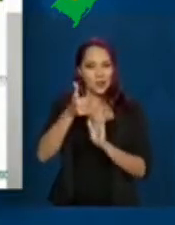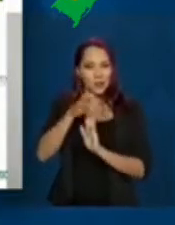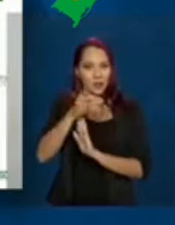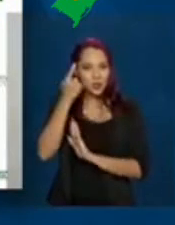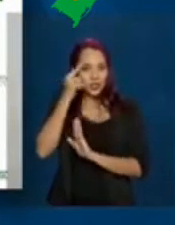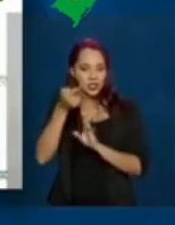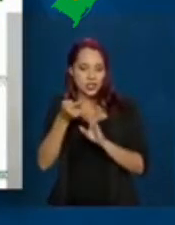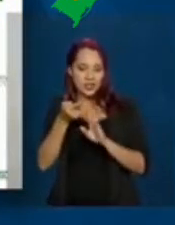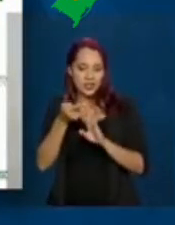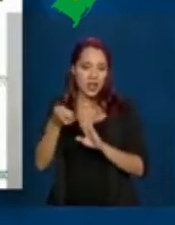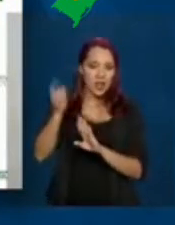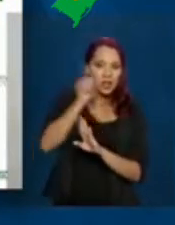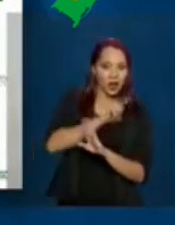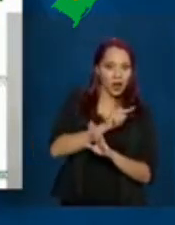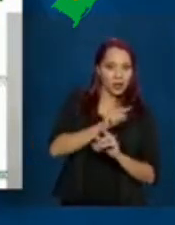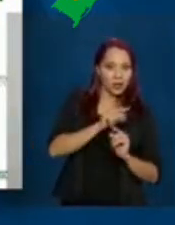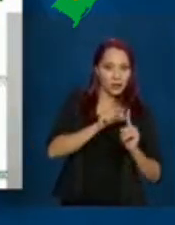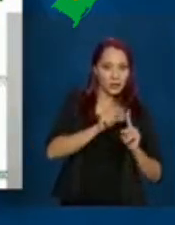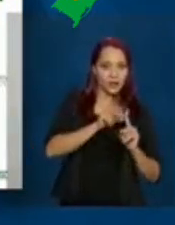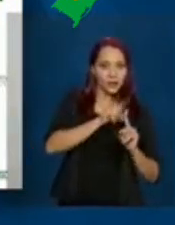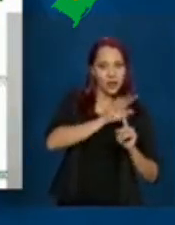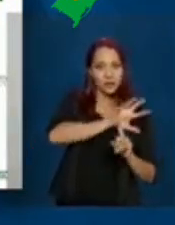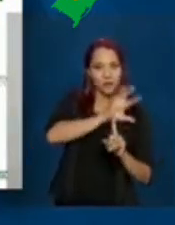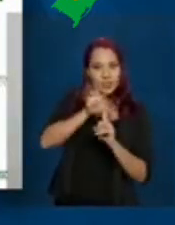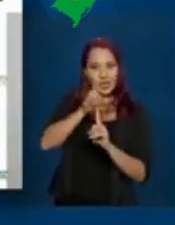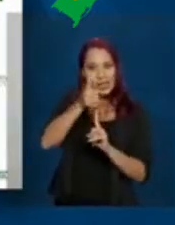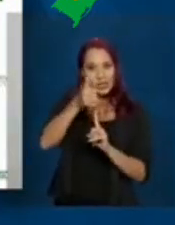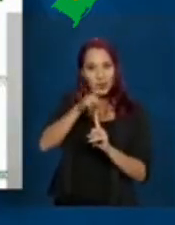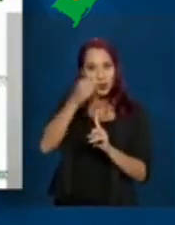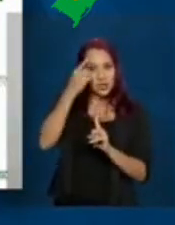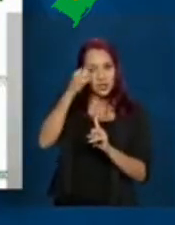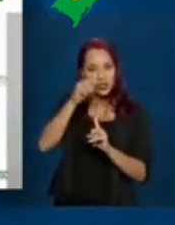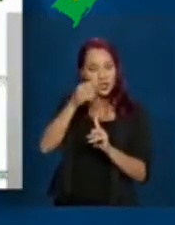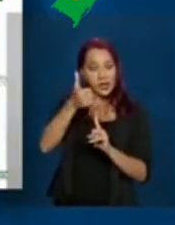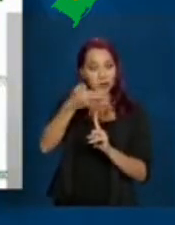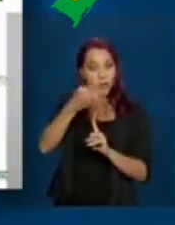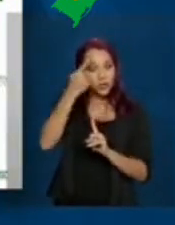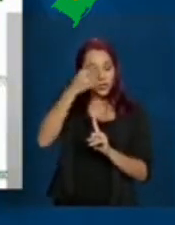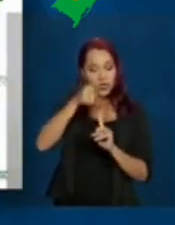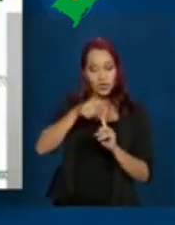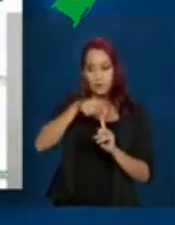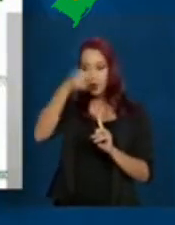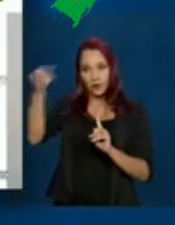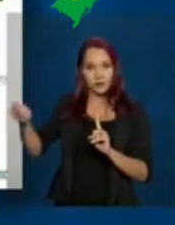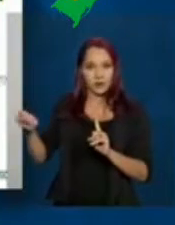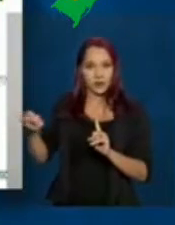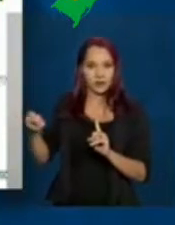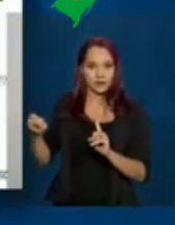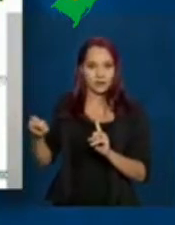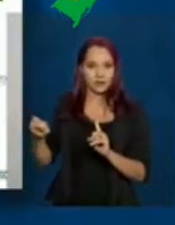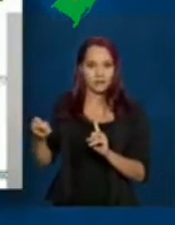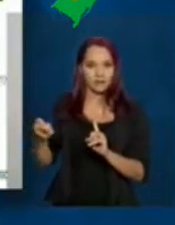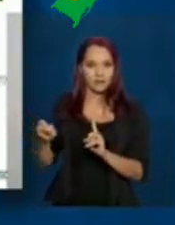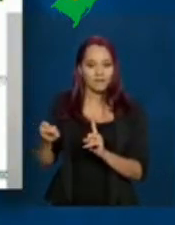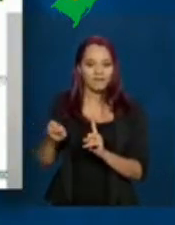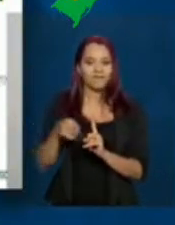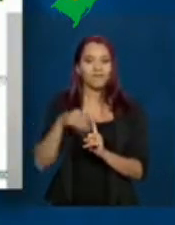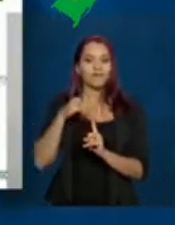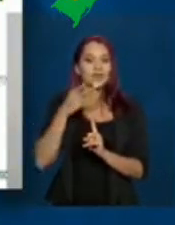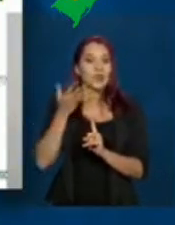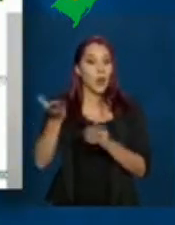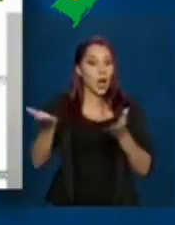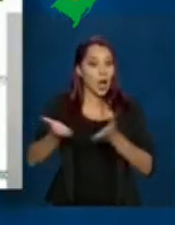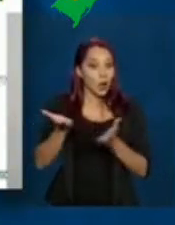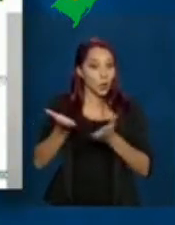dias atrás vai impactar nos 14 dias subsequentes. Então, nós estamos